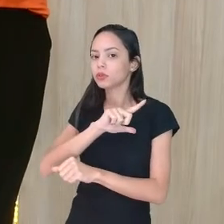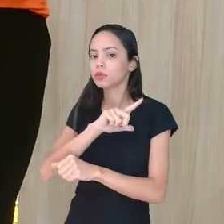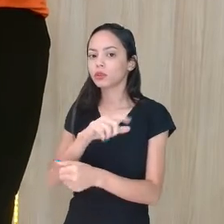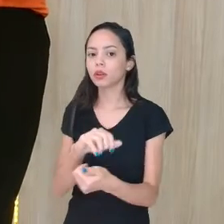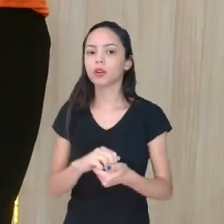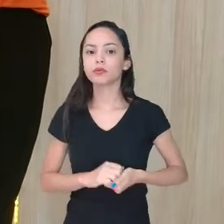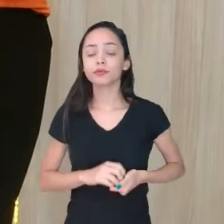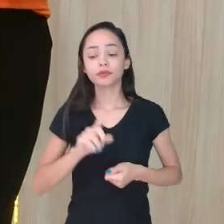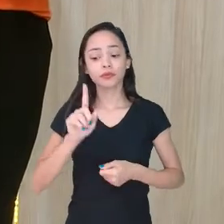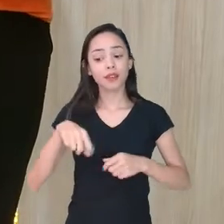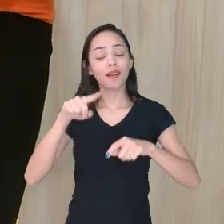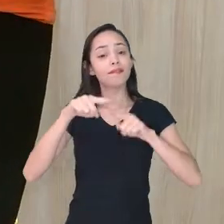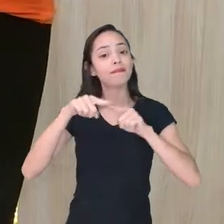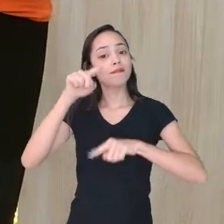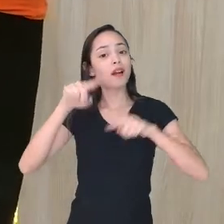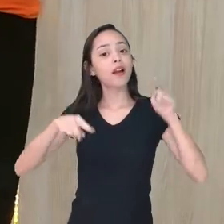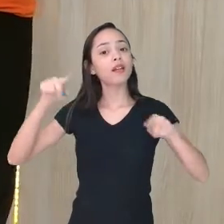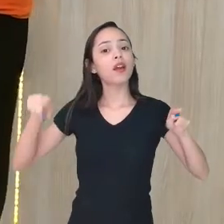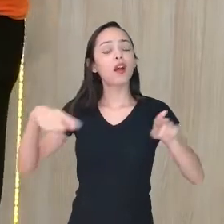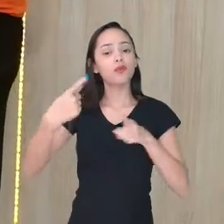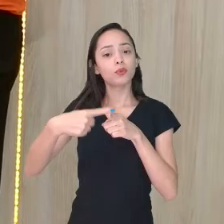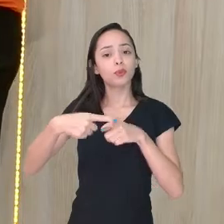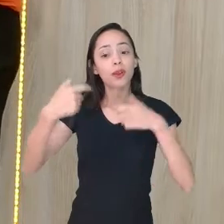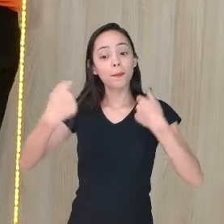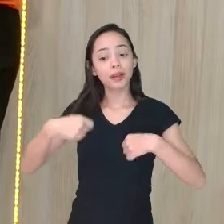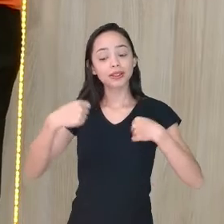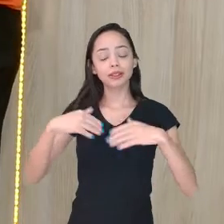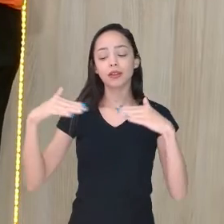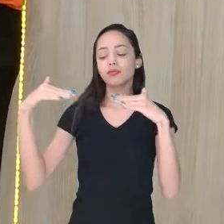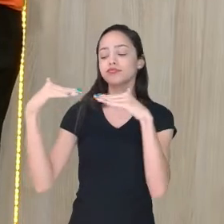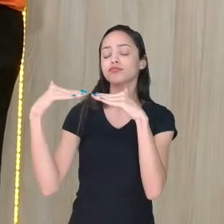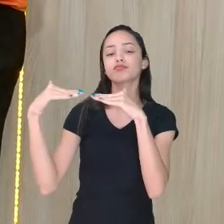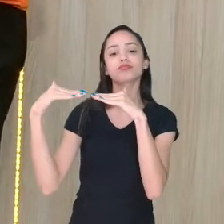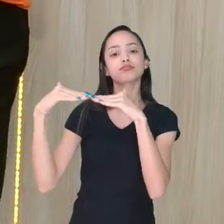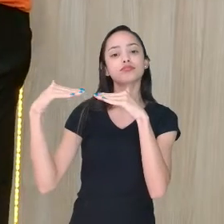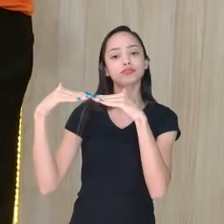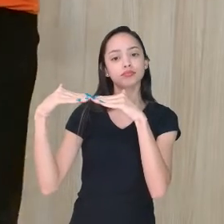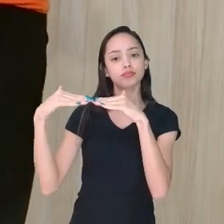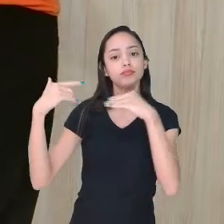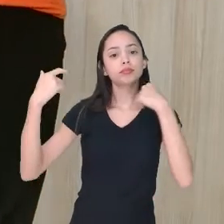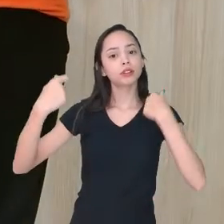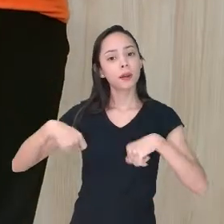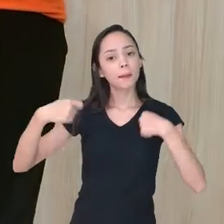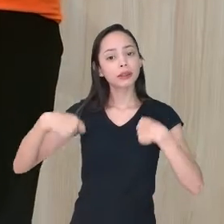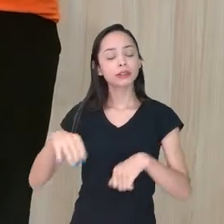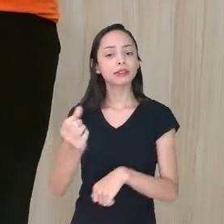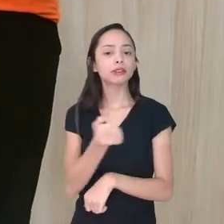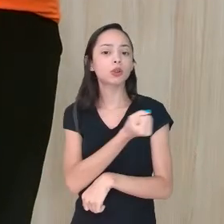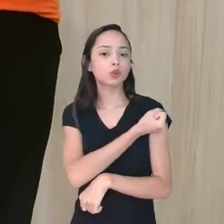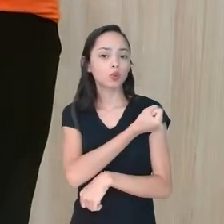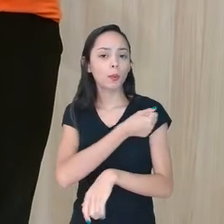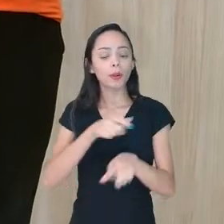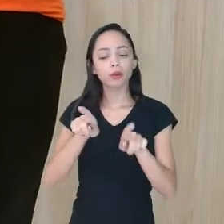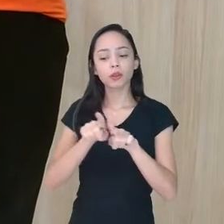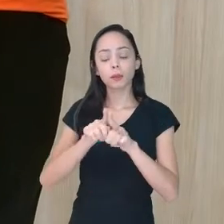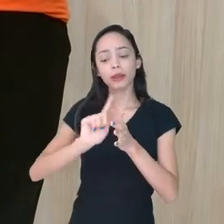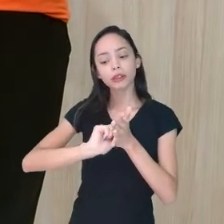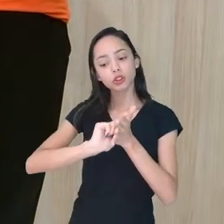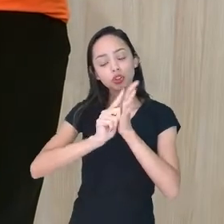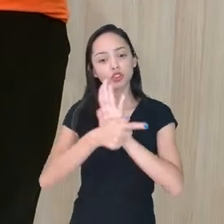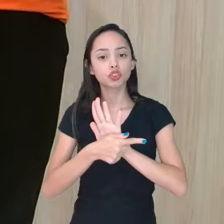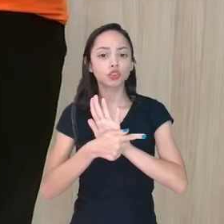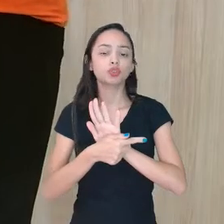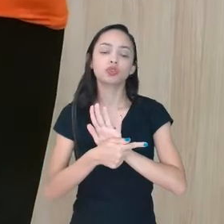gramatical variável, porque ela precisa concordar, ela precisa estar no mesmo número e no mesmo gênero do